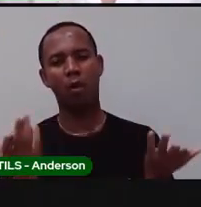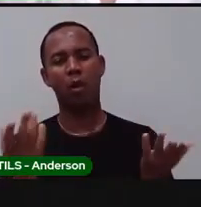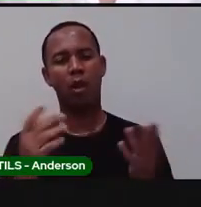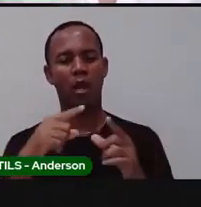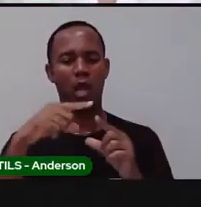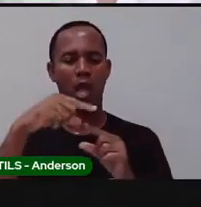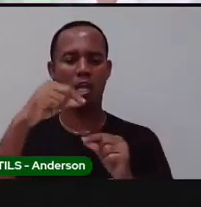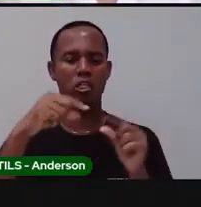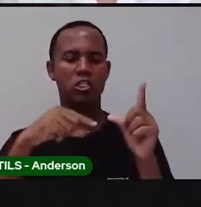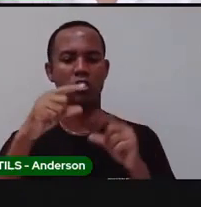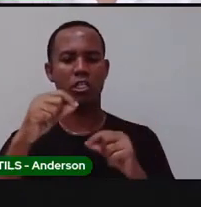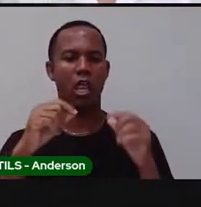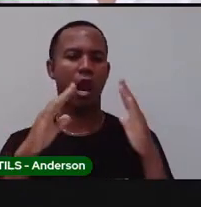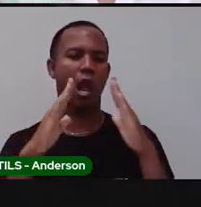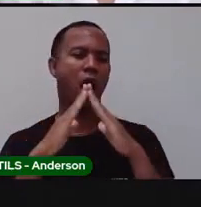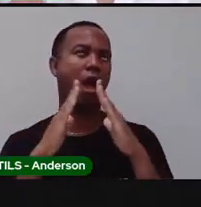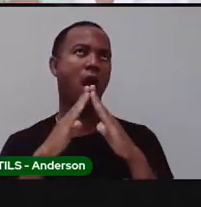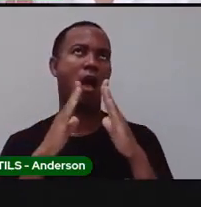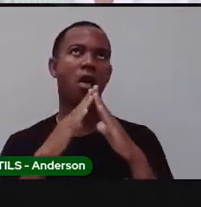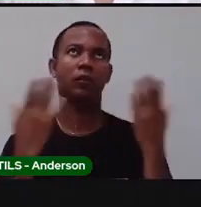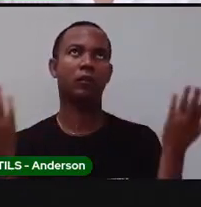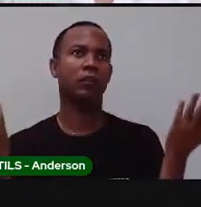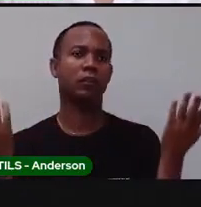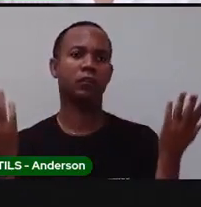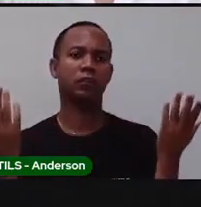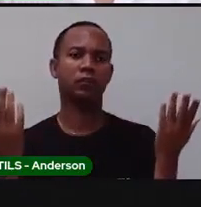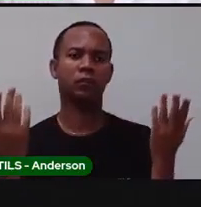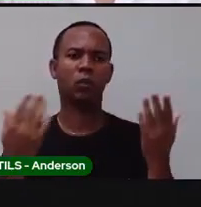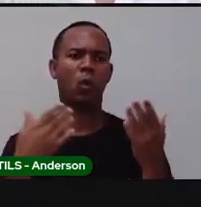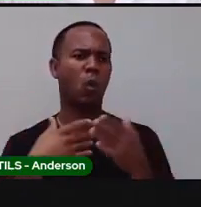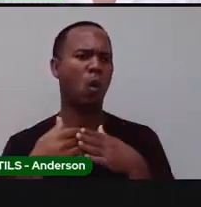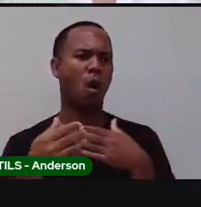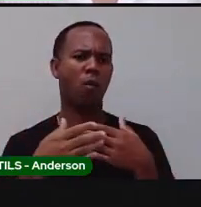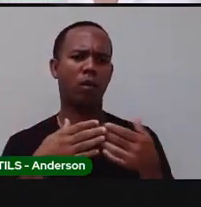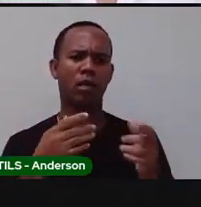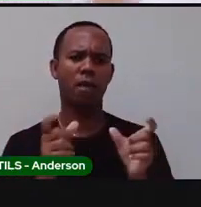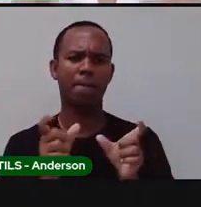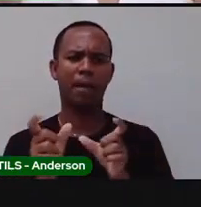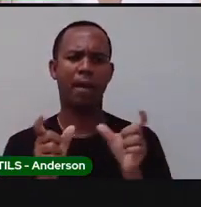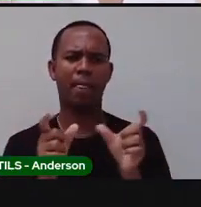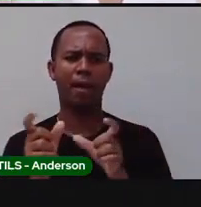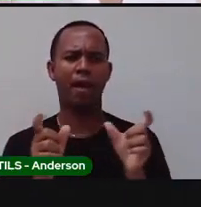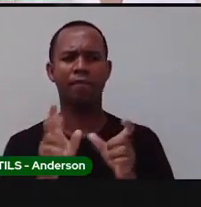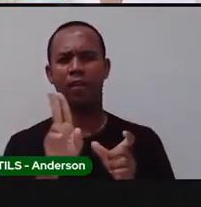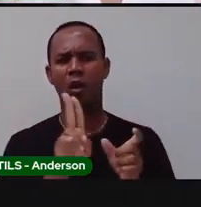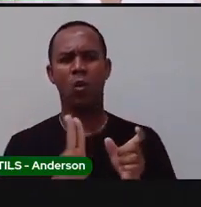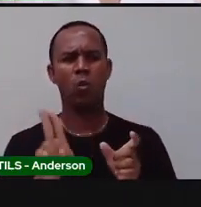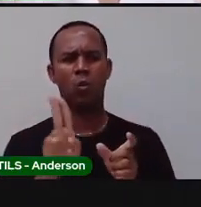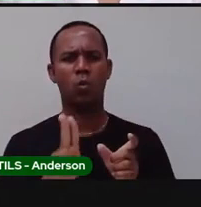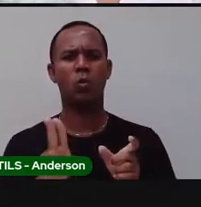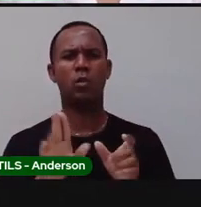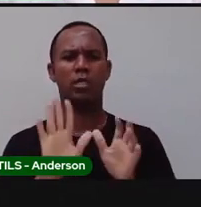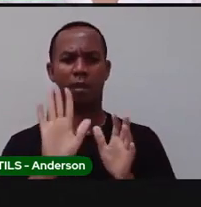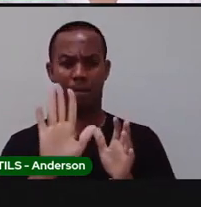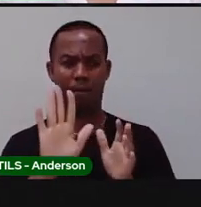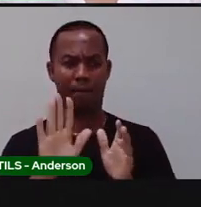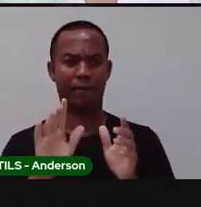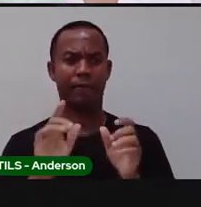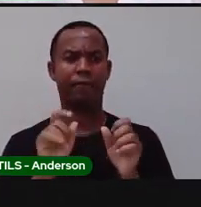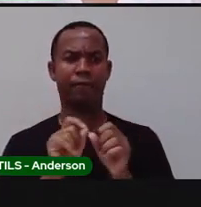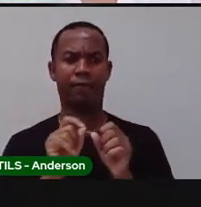Fala em casa. Fala em cobra. Como vocês quiserem. Usem outras palavras, mas façam